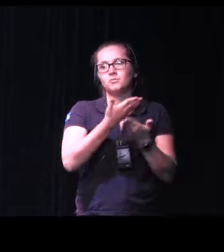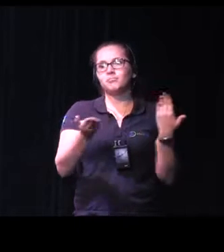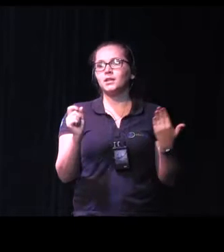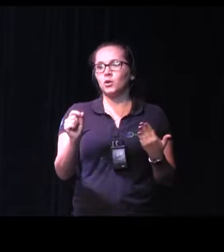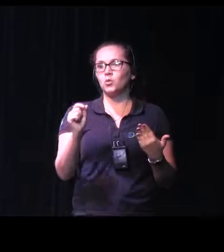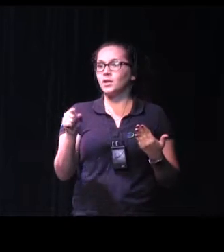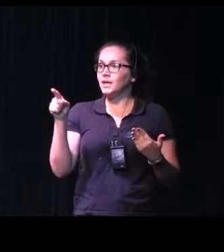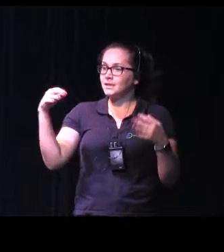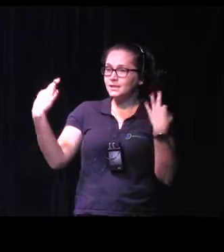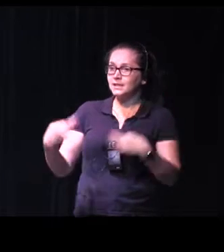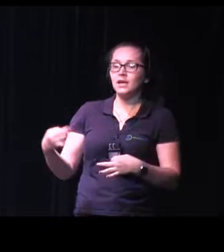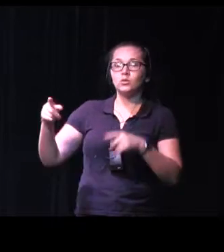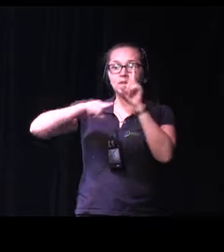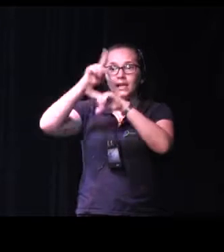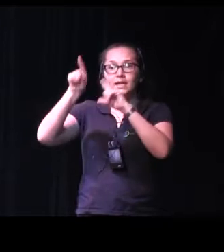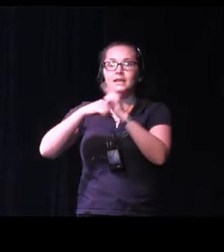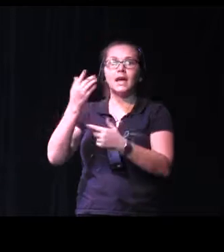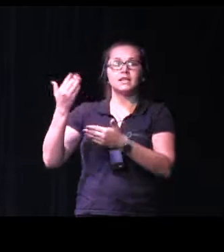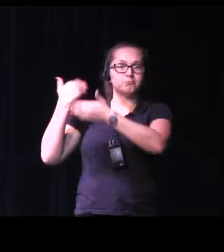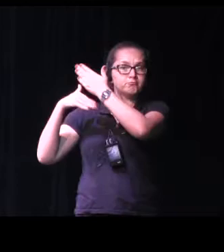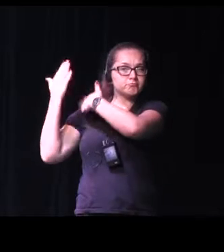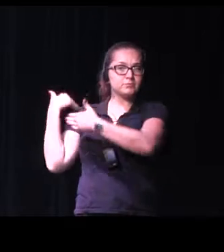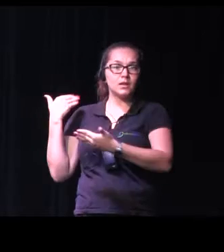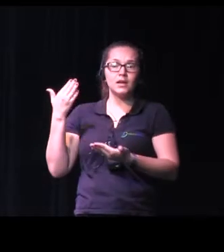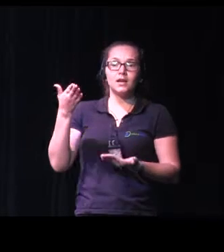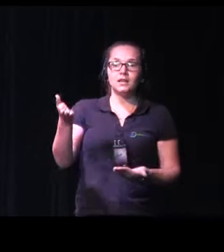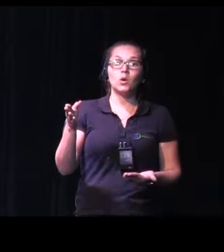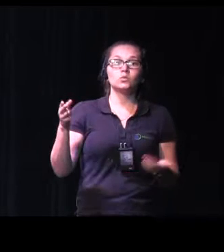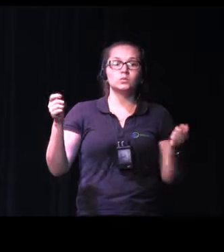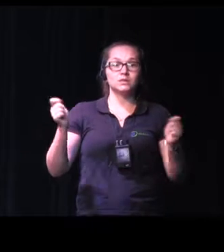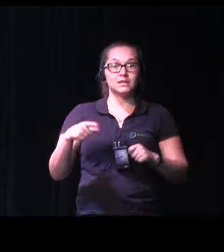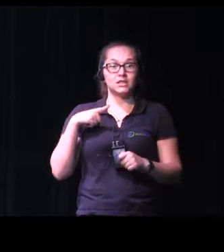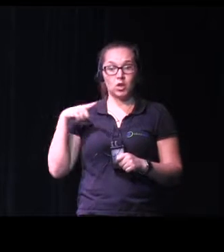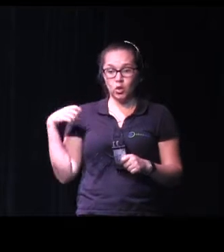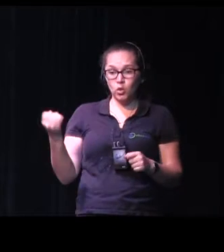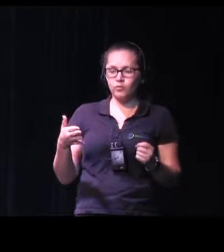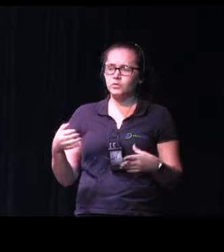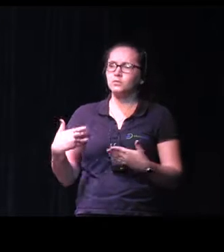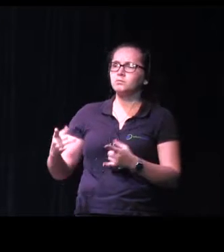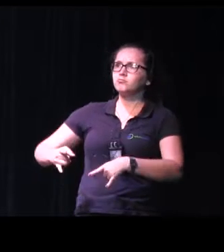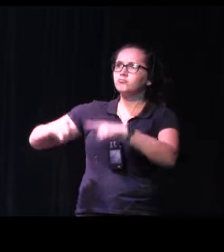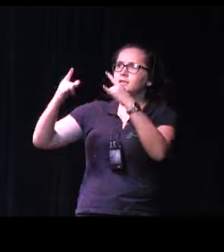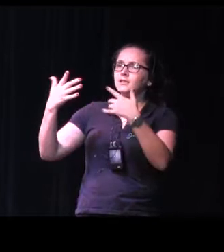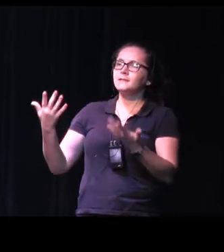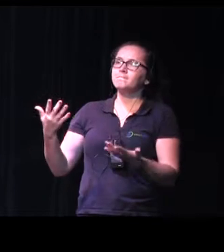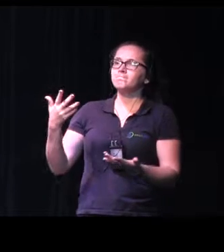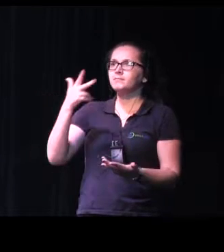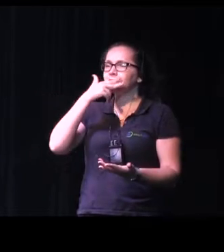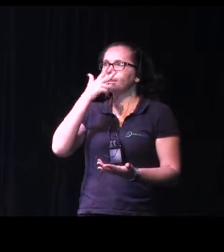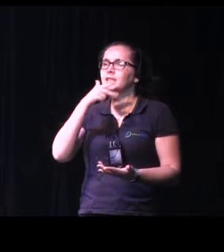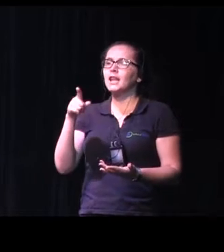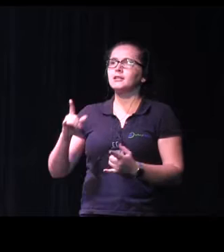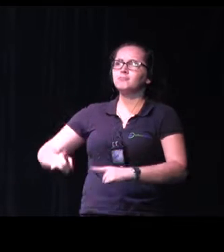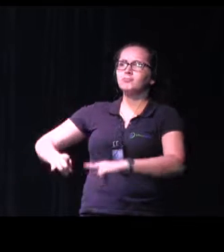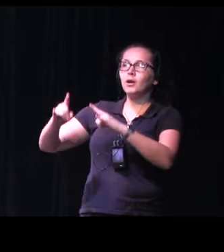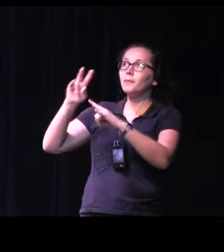não pode perder esse germe da grande ideia original. Então, como é um móvel, pensei, como é